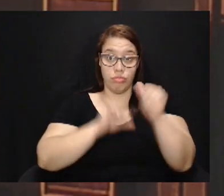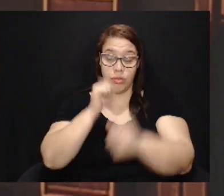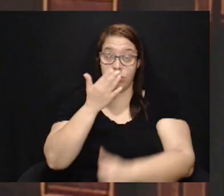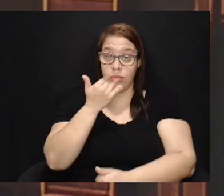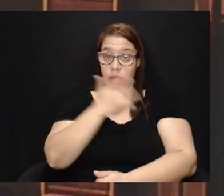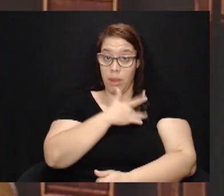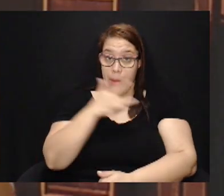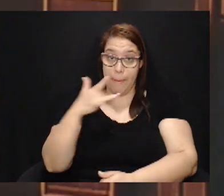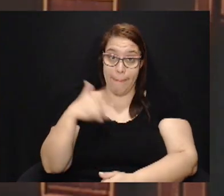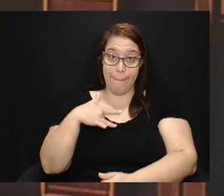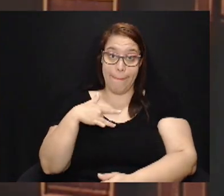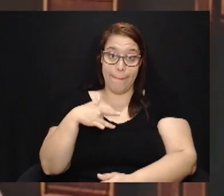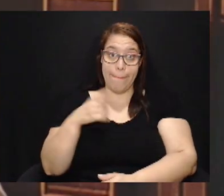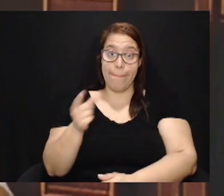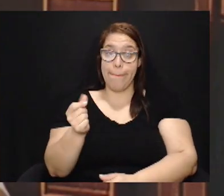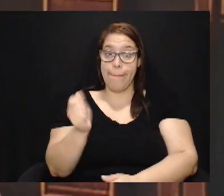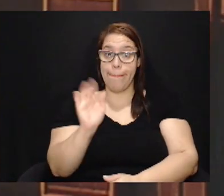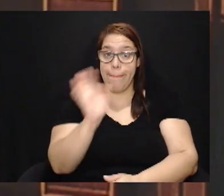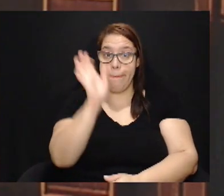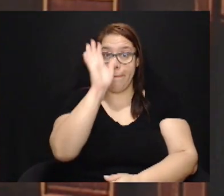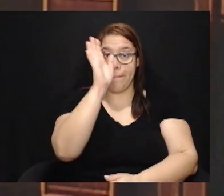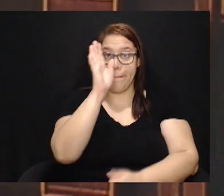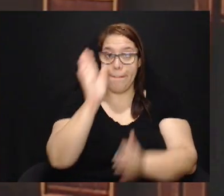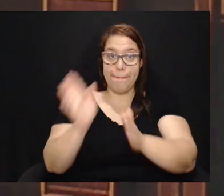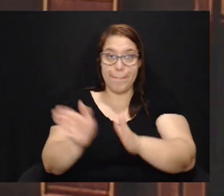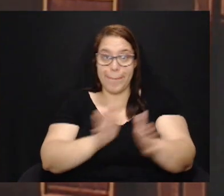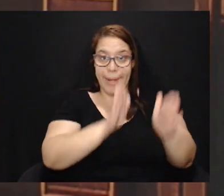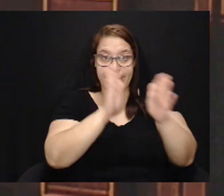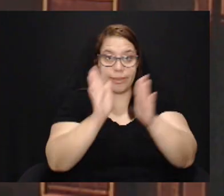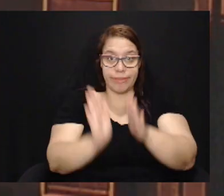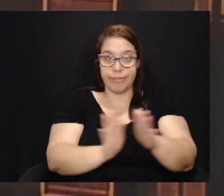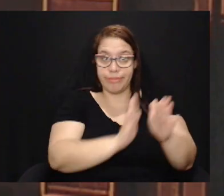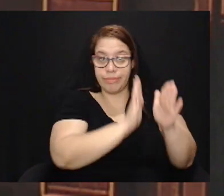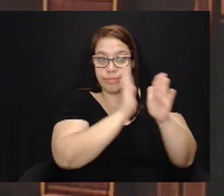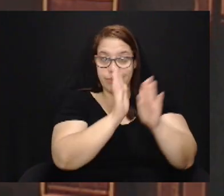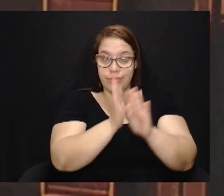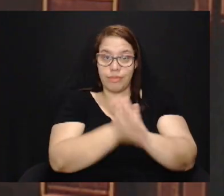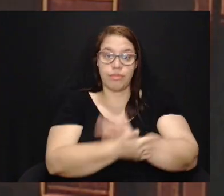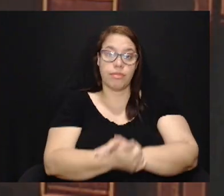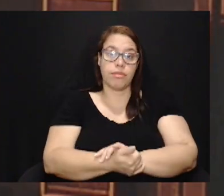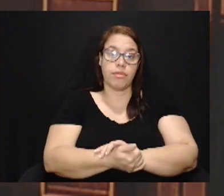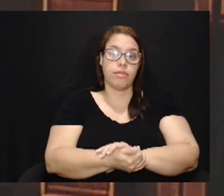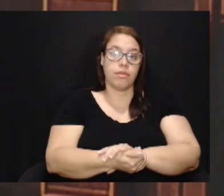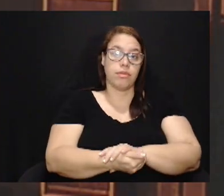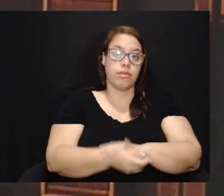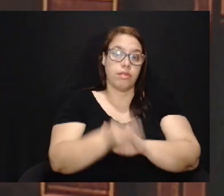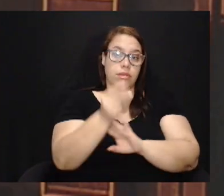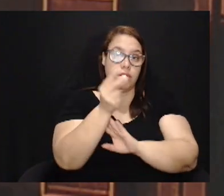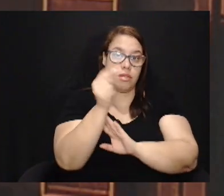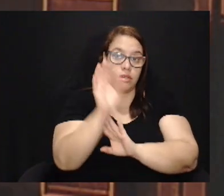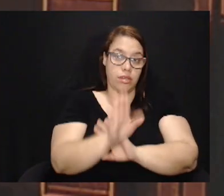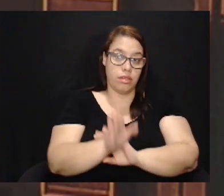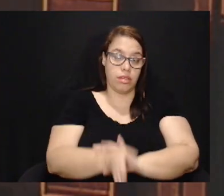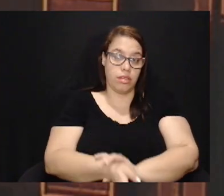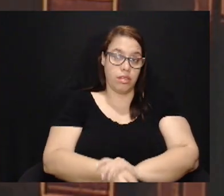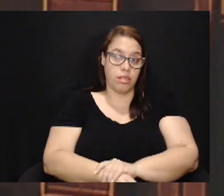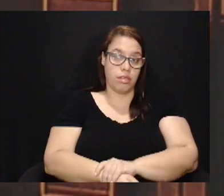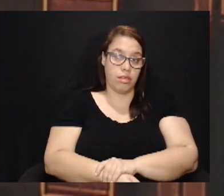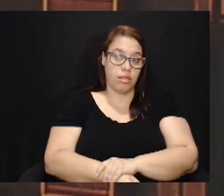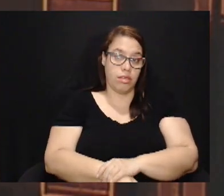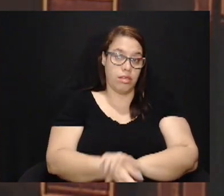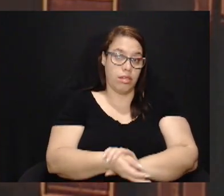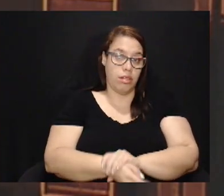eles são caros, por alimentos ultraprocessados, que são, na grande maioria das vezes, baratos. E aqui, o que a gente está falando de ultraprocessado? Às